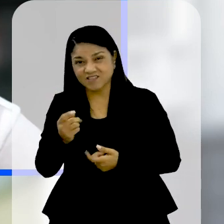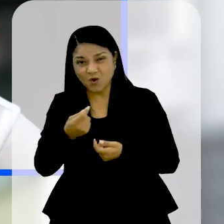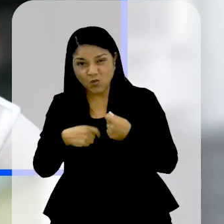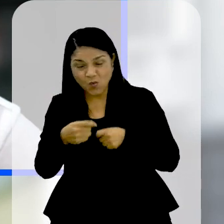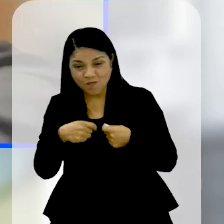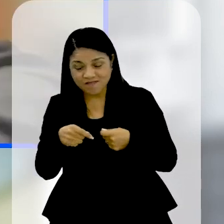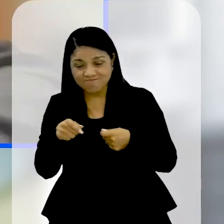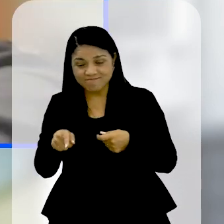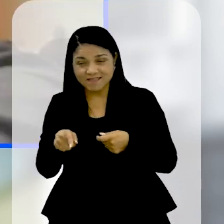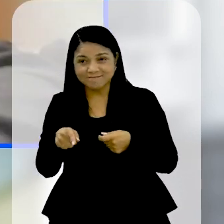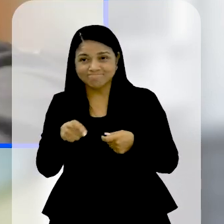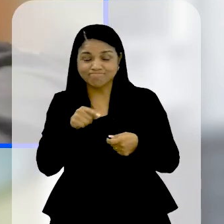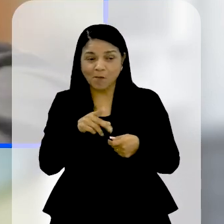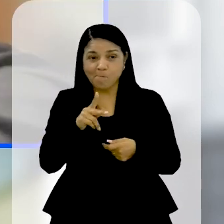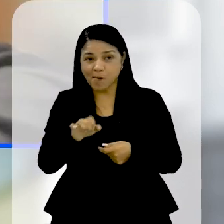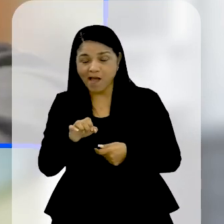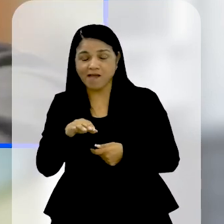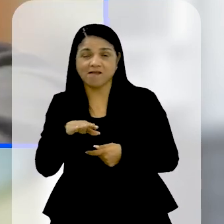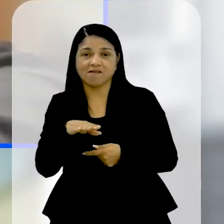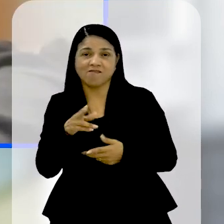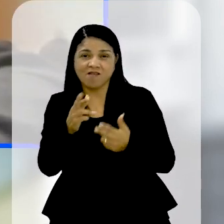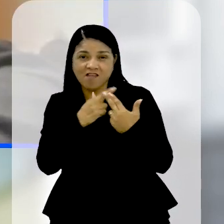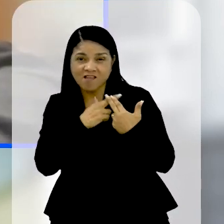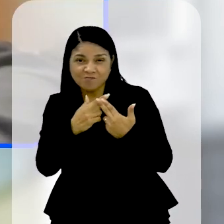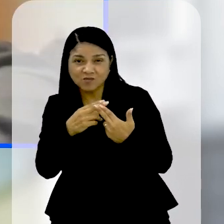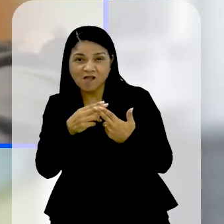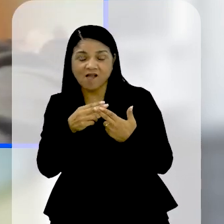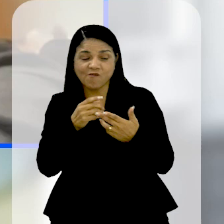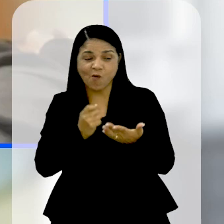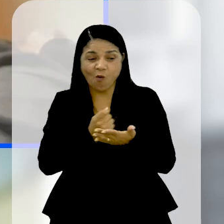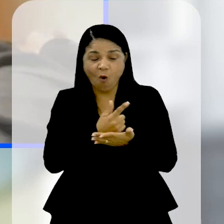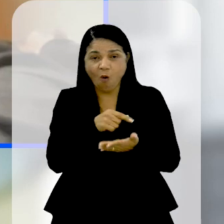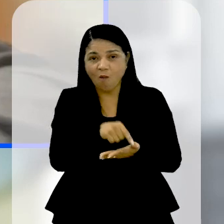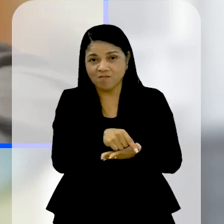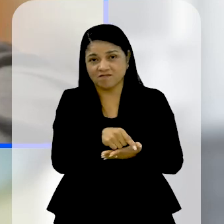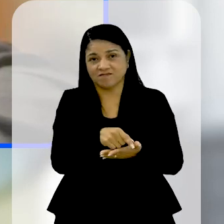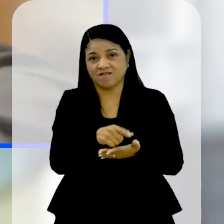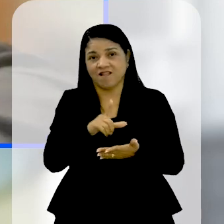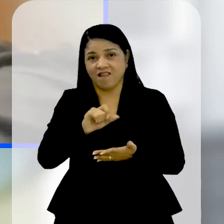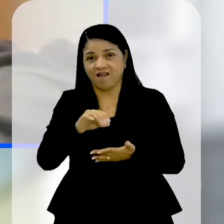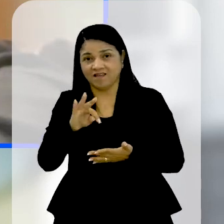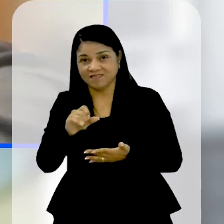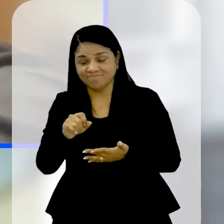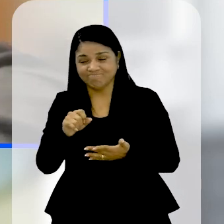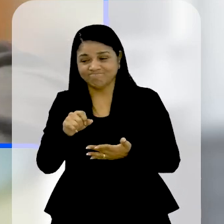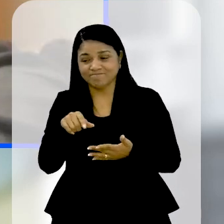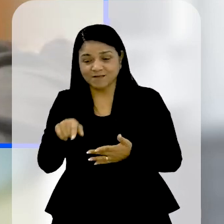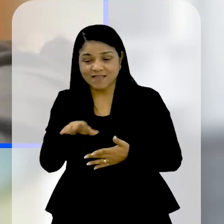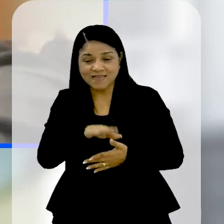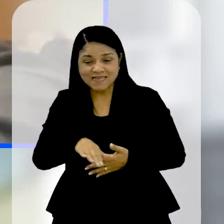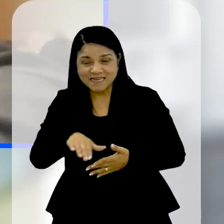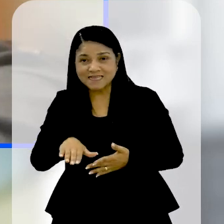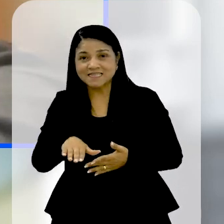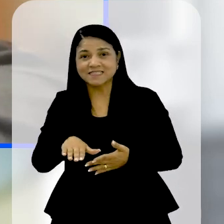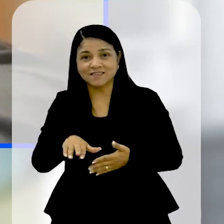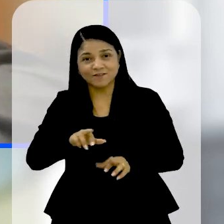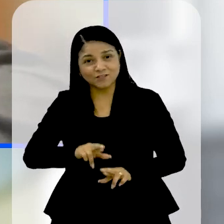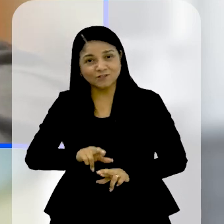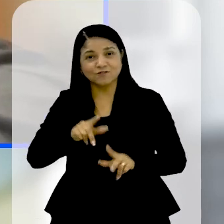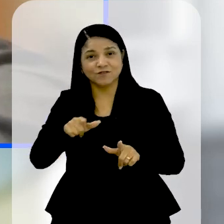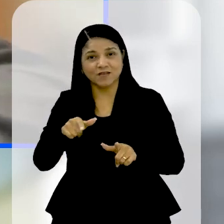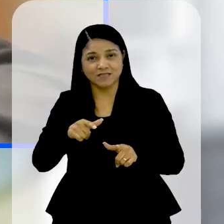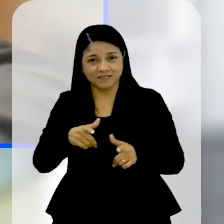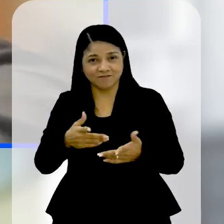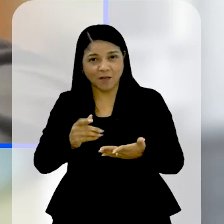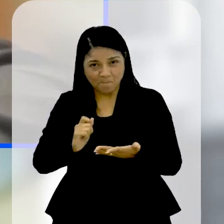está fazendo uma lata, que aquele cuidador, que aquele pai responsável faz para comprar uma lata, para essa pessoa já vai fazer toda a diferença. 2